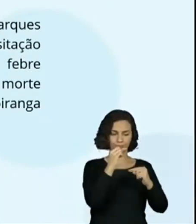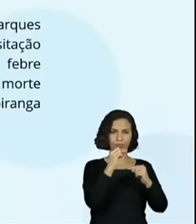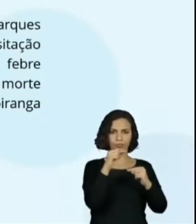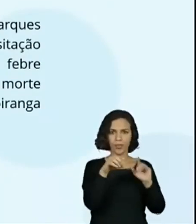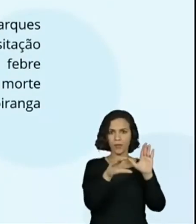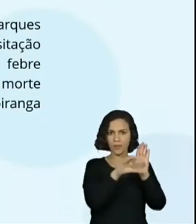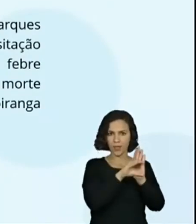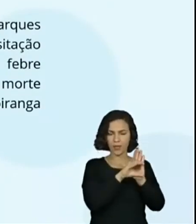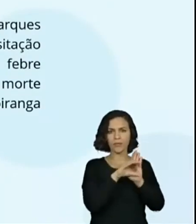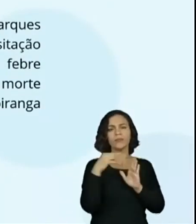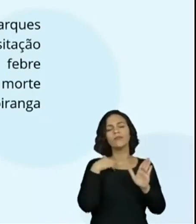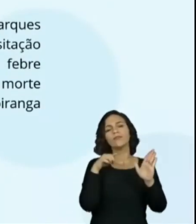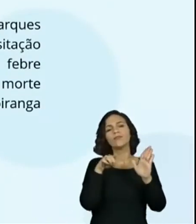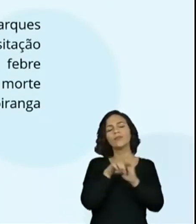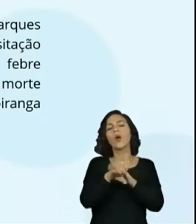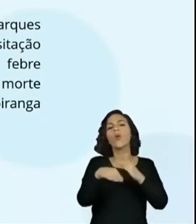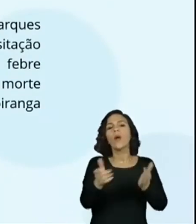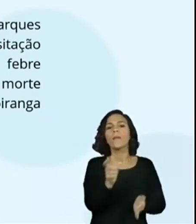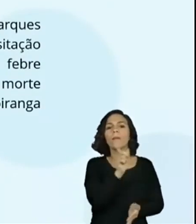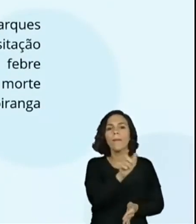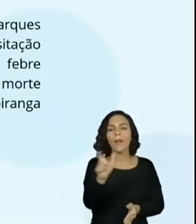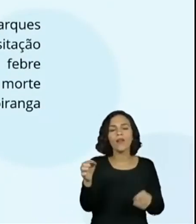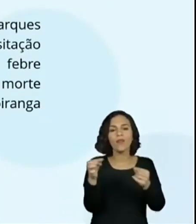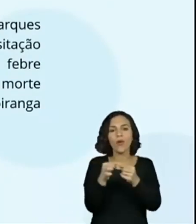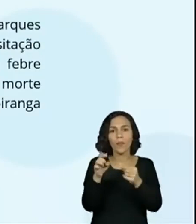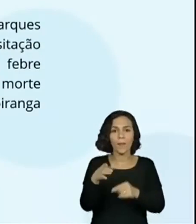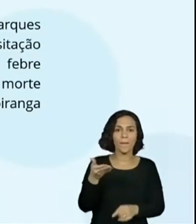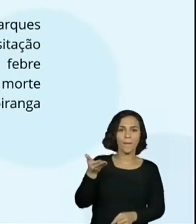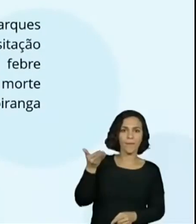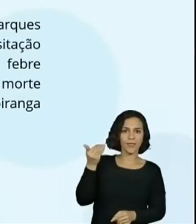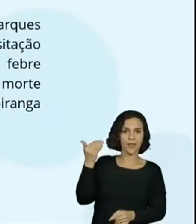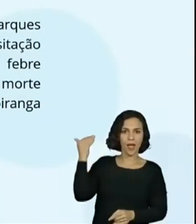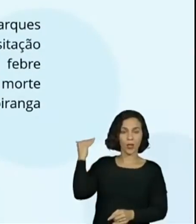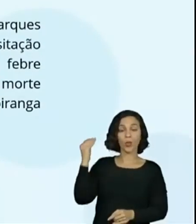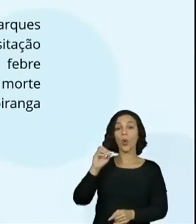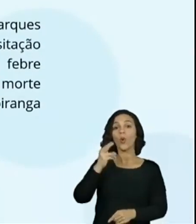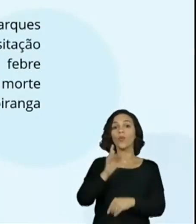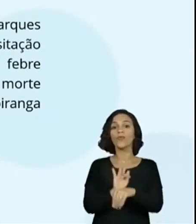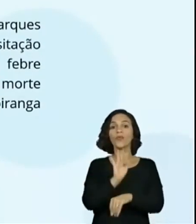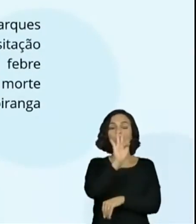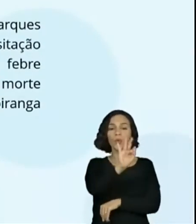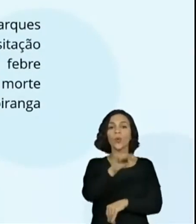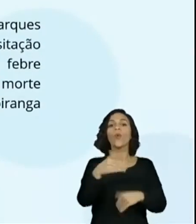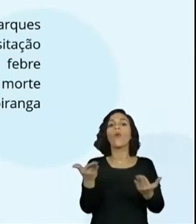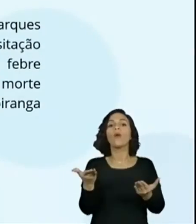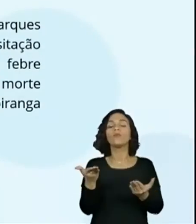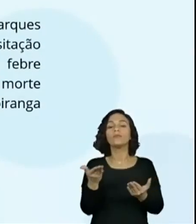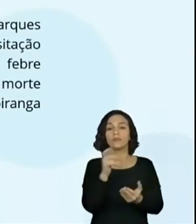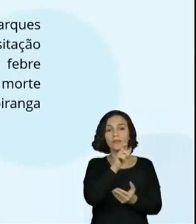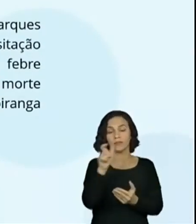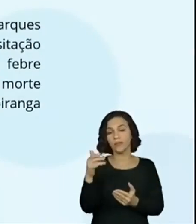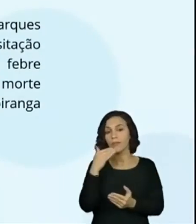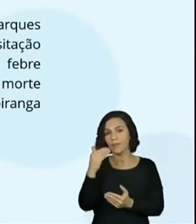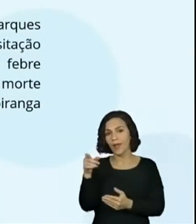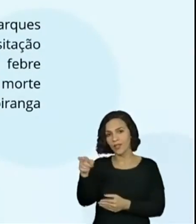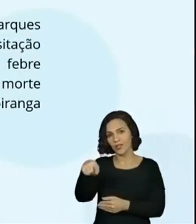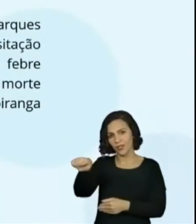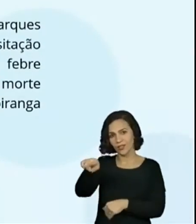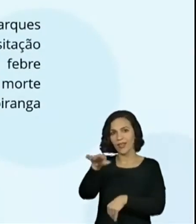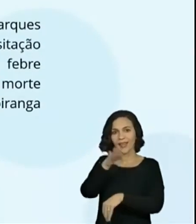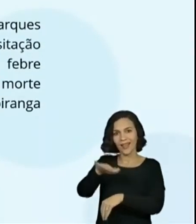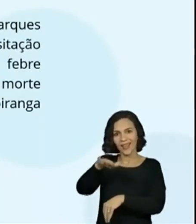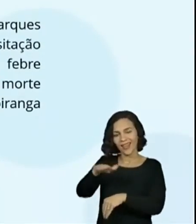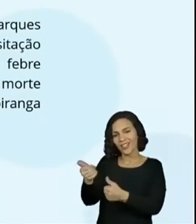as palavras que nos indicam se está no passado ou se está no futuro? Peçam aí para as crianças contribuírem,